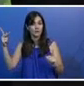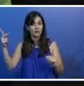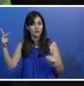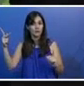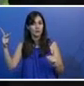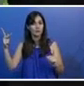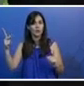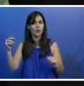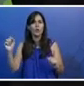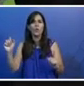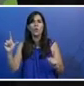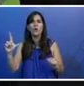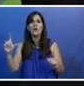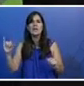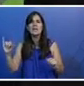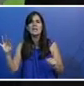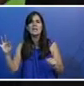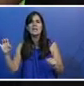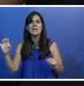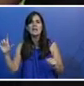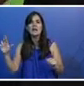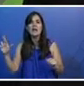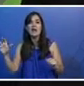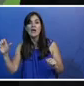literal, ó, ab ao quadrado